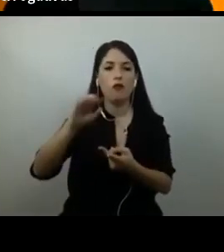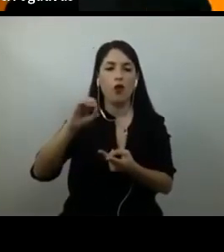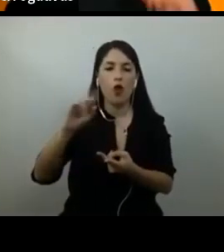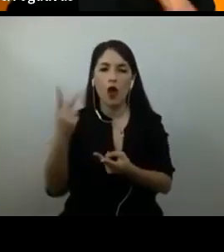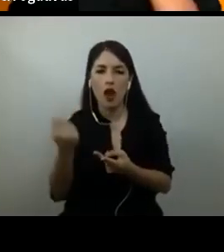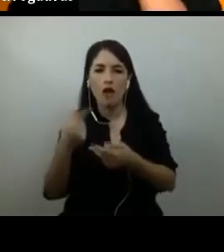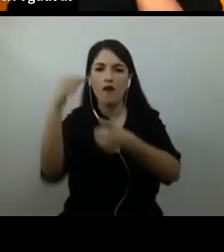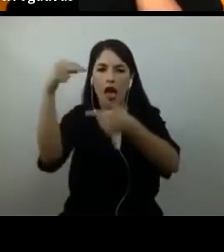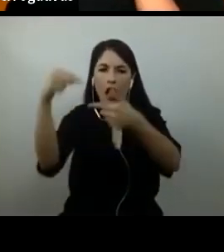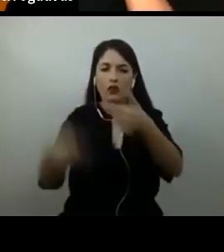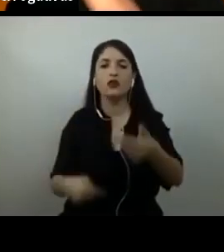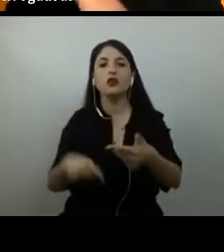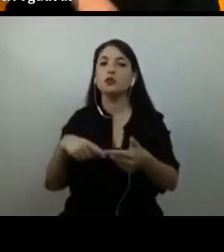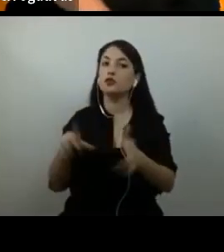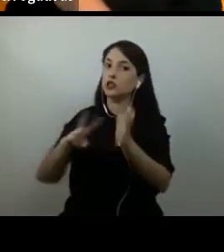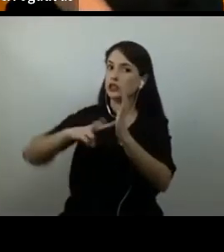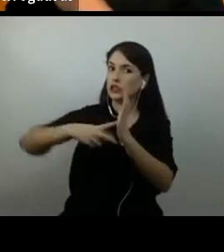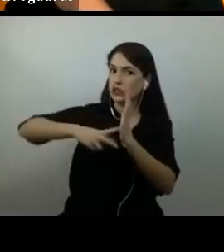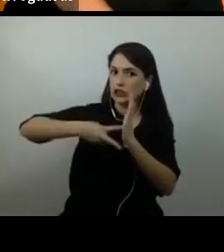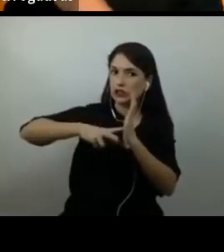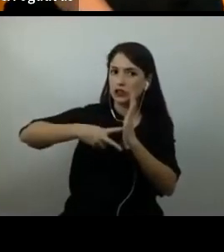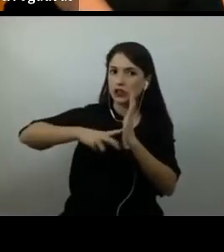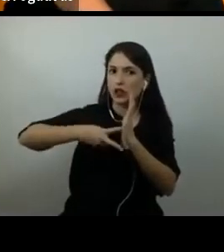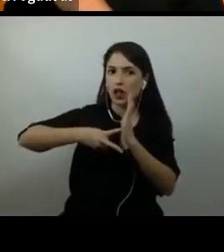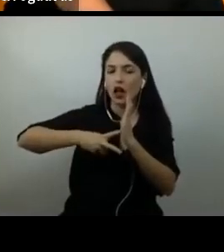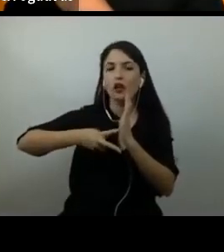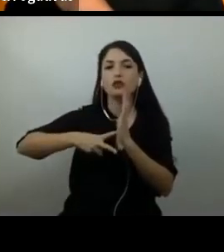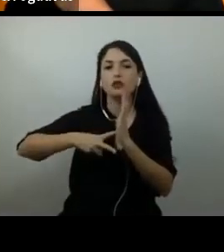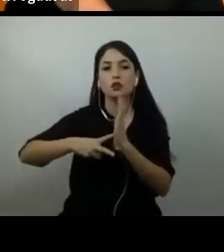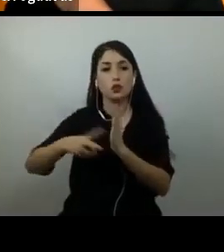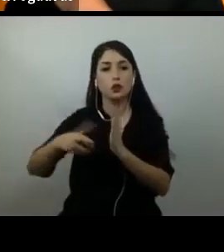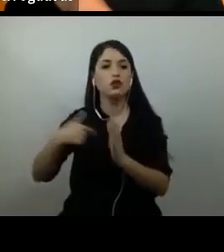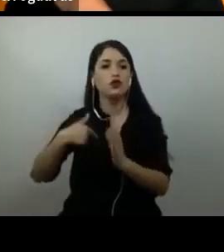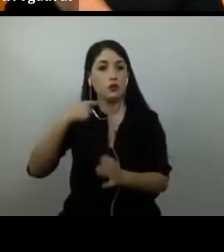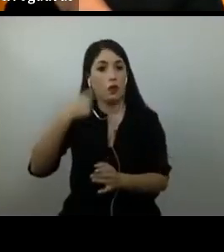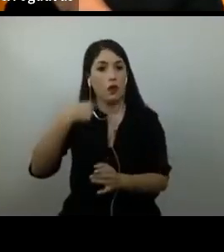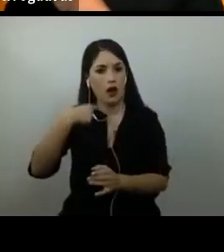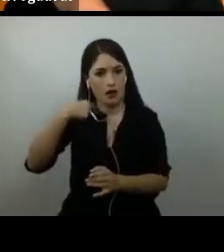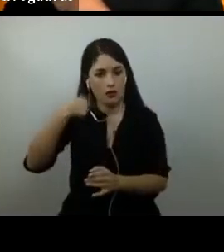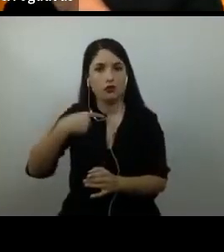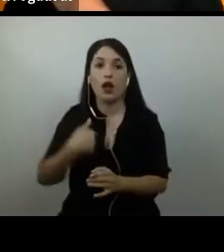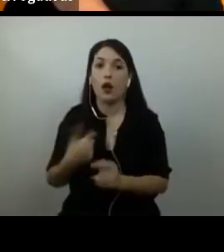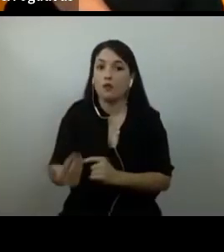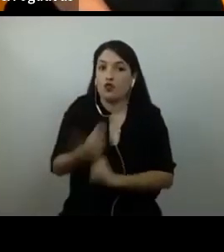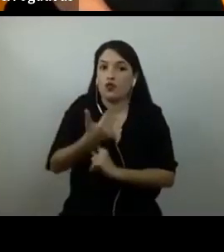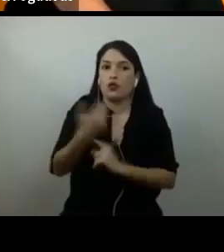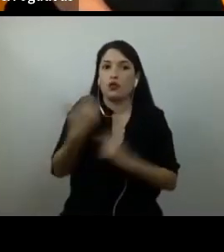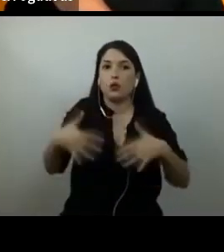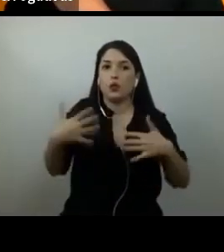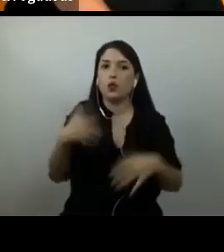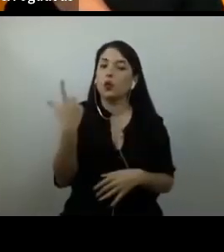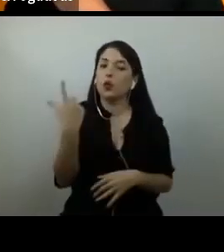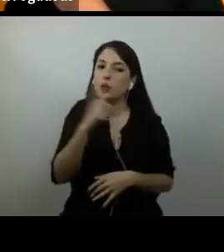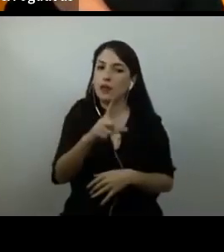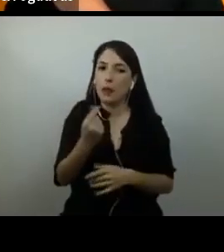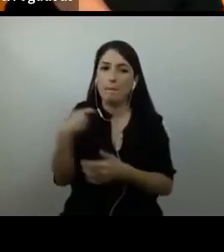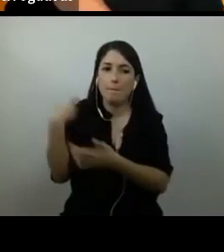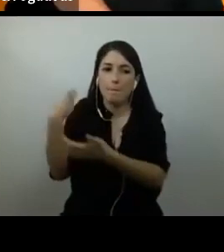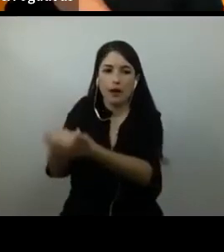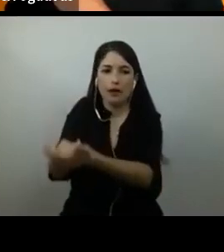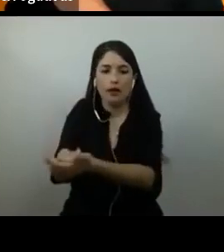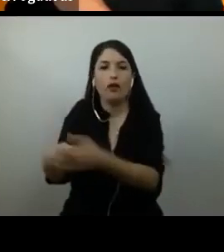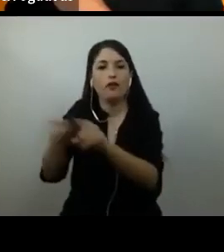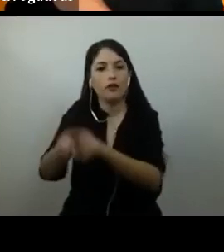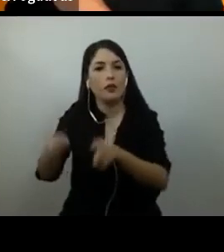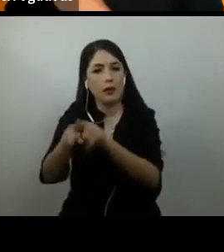Advogados de São Paulo, que está nos dirigindo na arrecadação de recursos para pagar, inclusive, essa conta, né? E os colegas todos do Prerrogativas estão generosamente